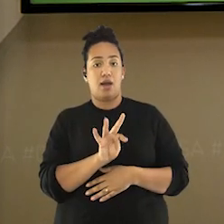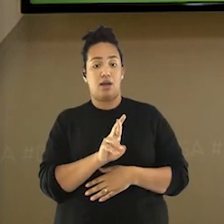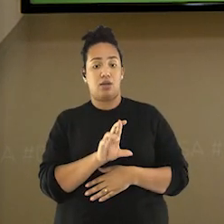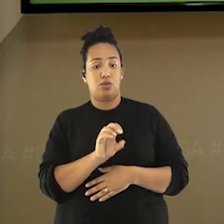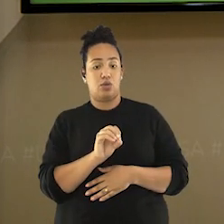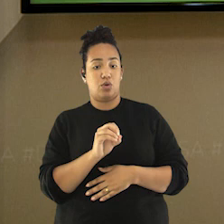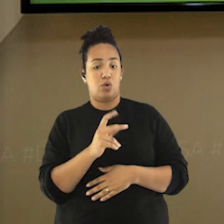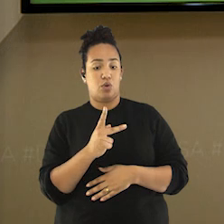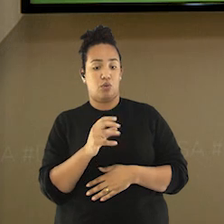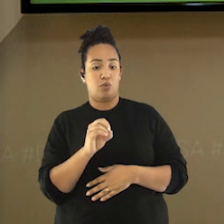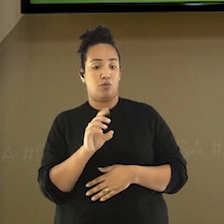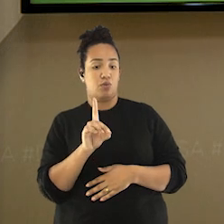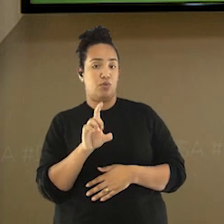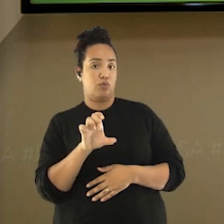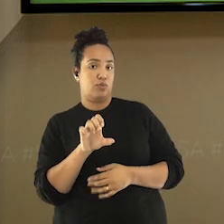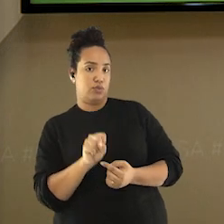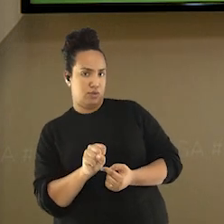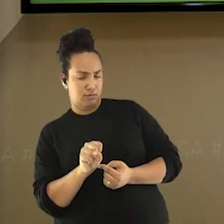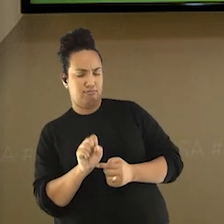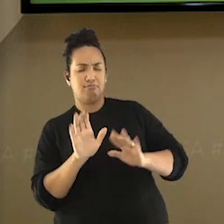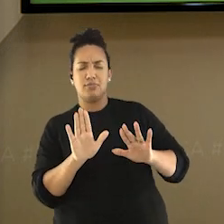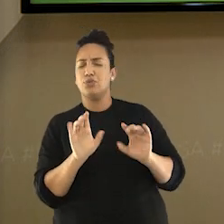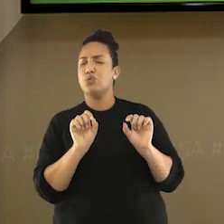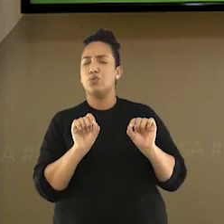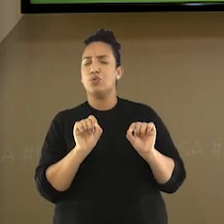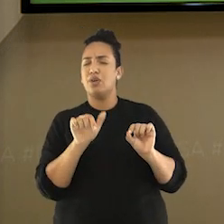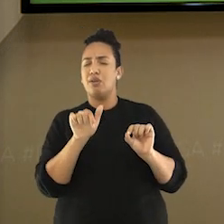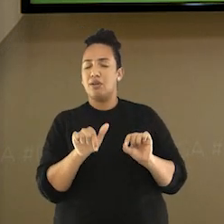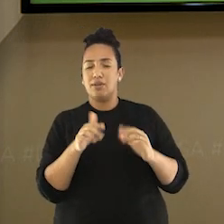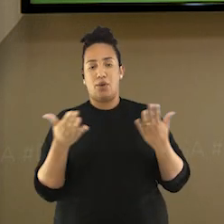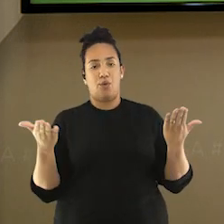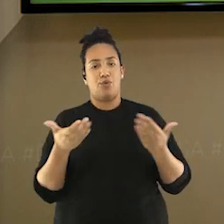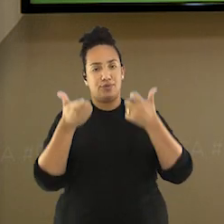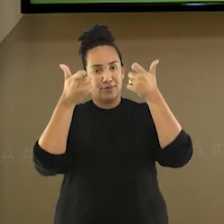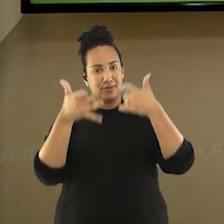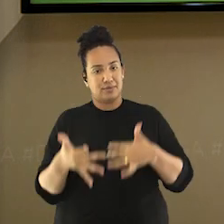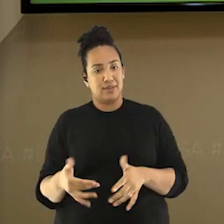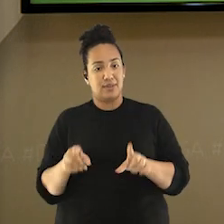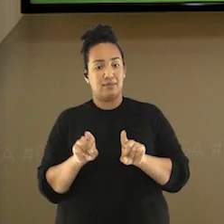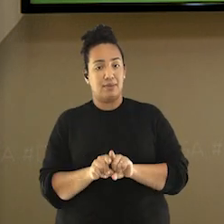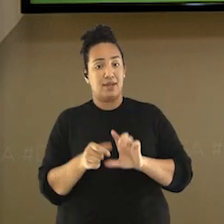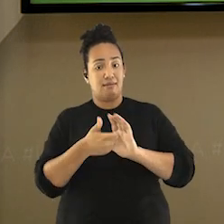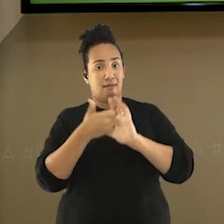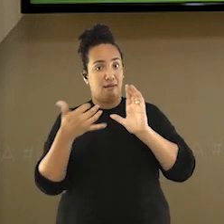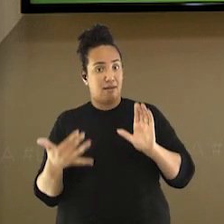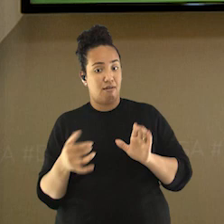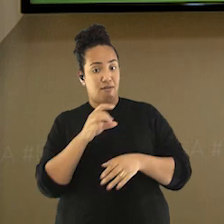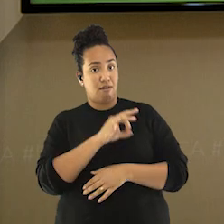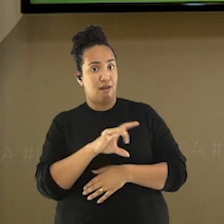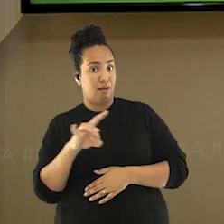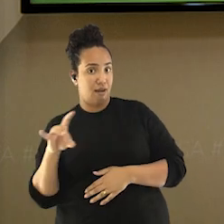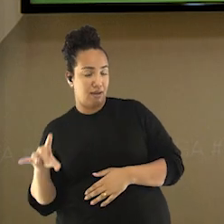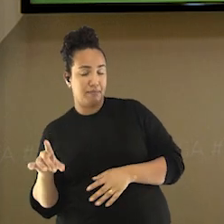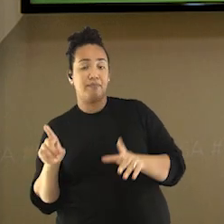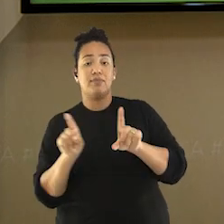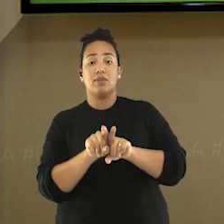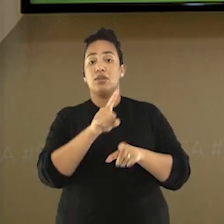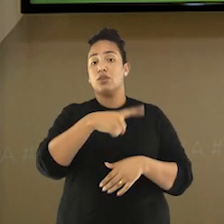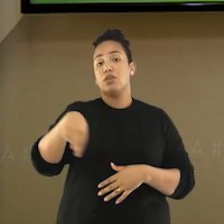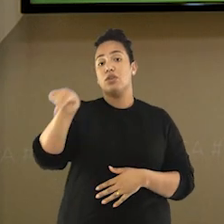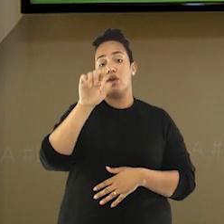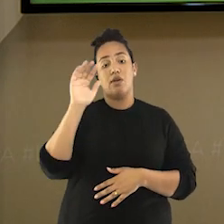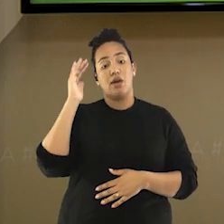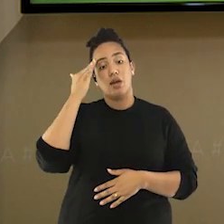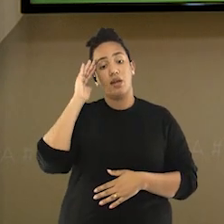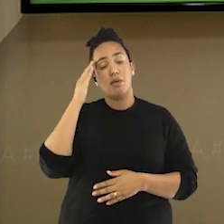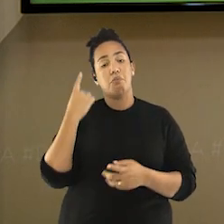artrópodes, as suas características, o que os torna diferentes de outros seres vivos. E, é claro, vamos entender o que